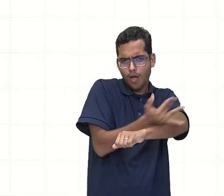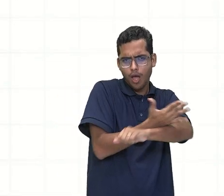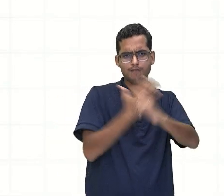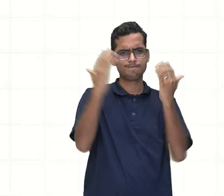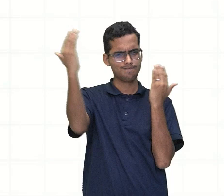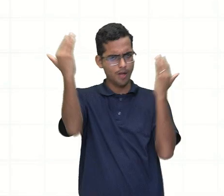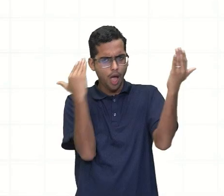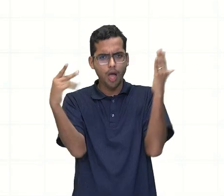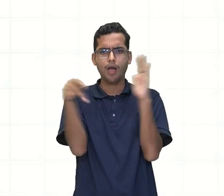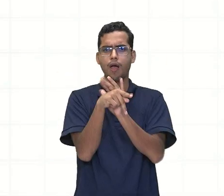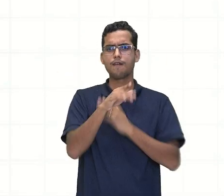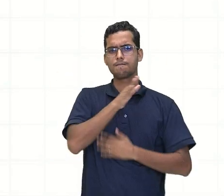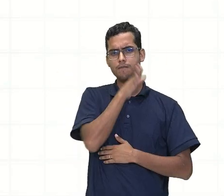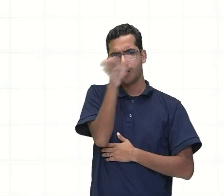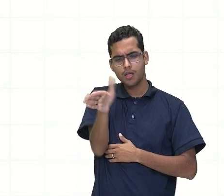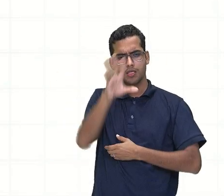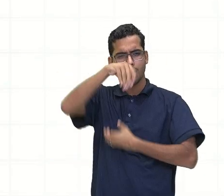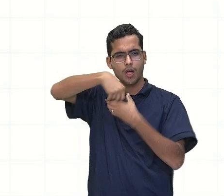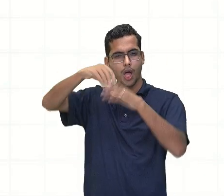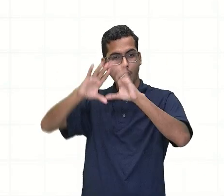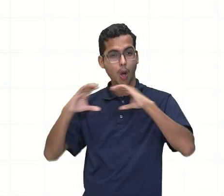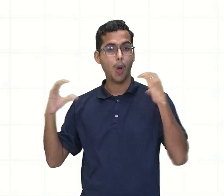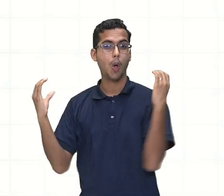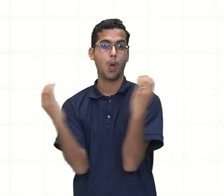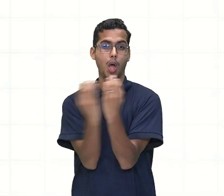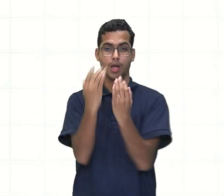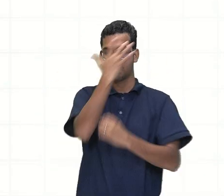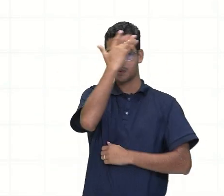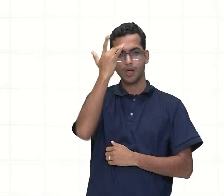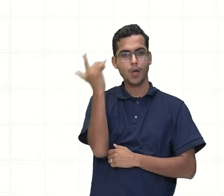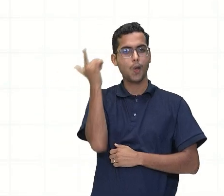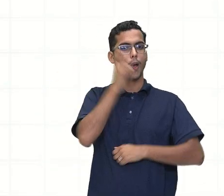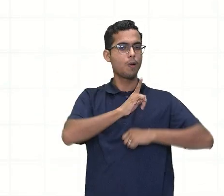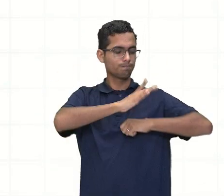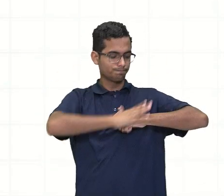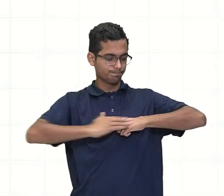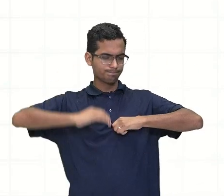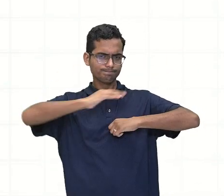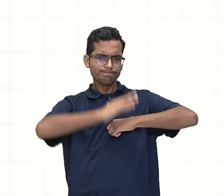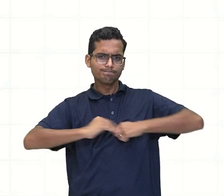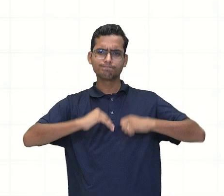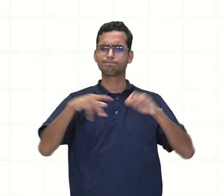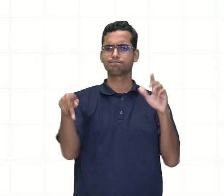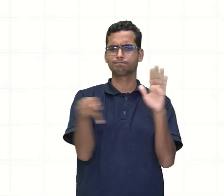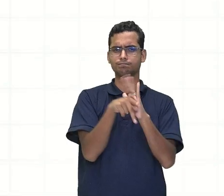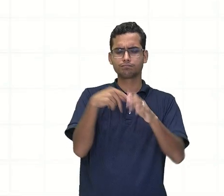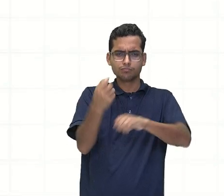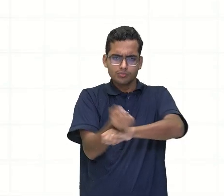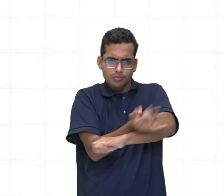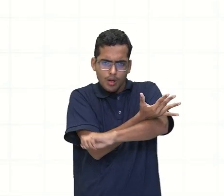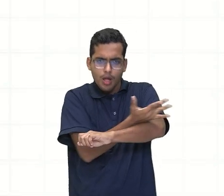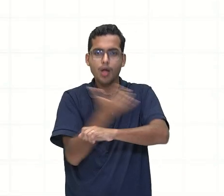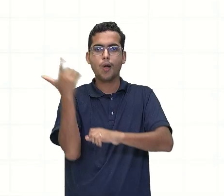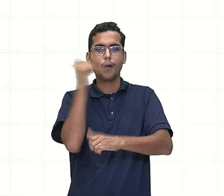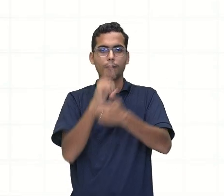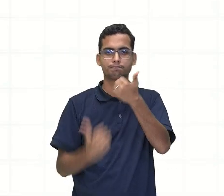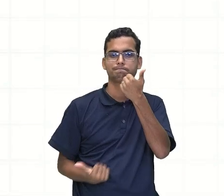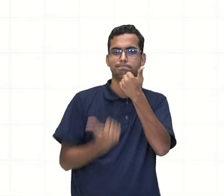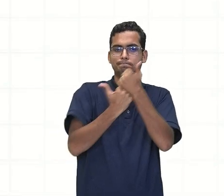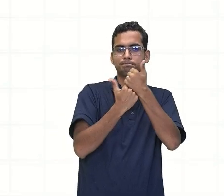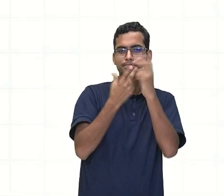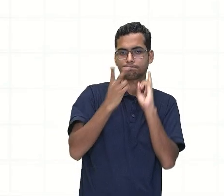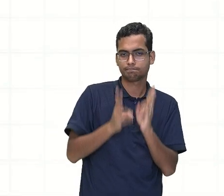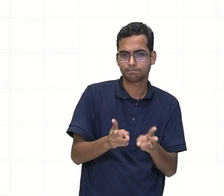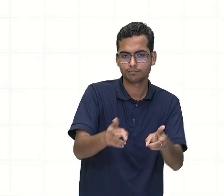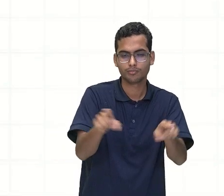participação comunitária, as pessoas encontram consolo, elas têm estabilidade emocional e força para lidar com